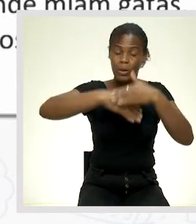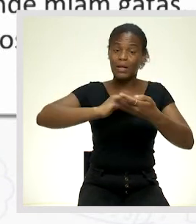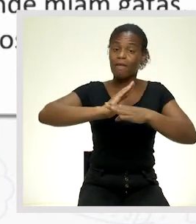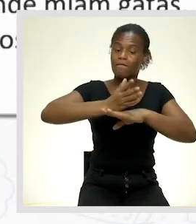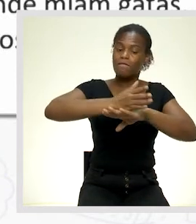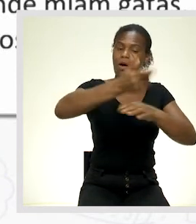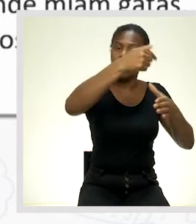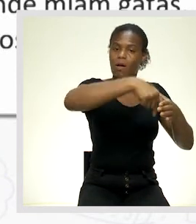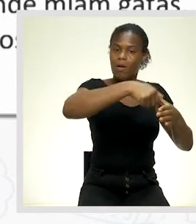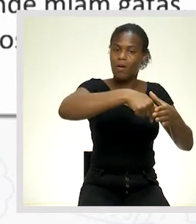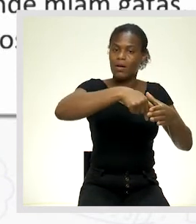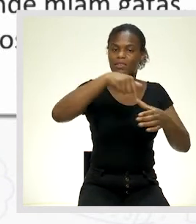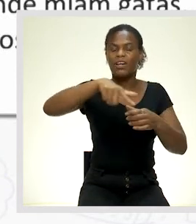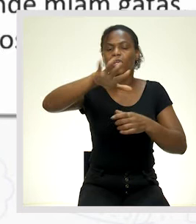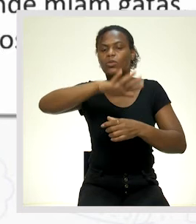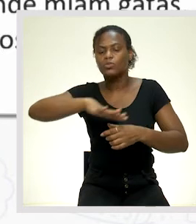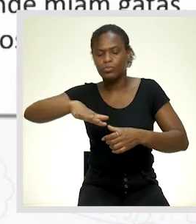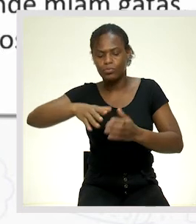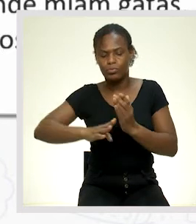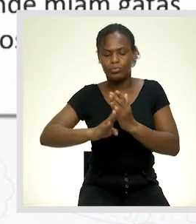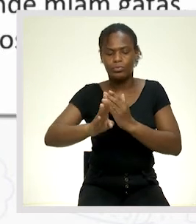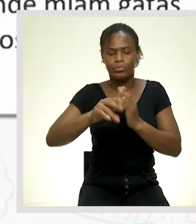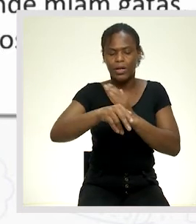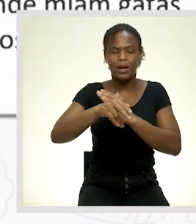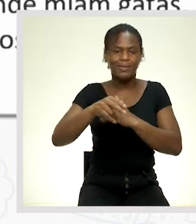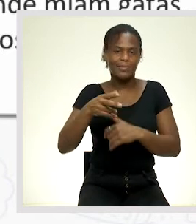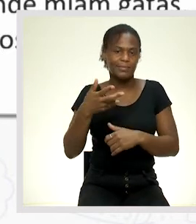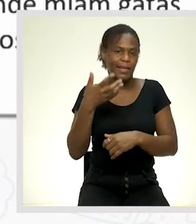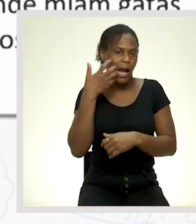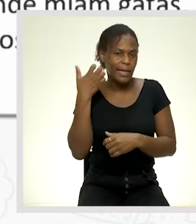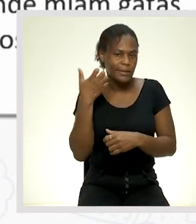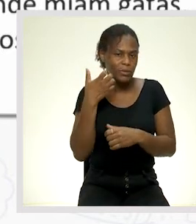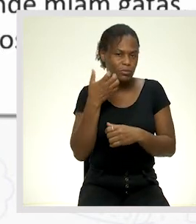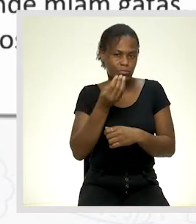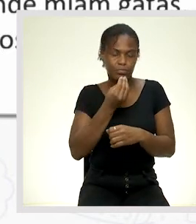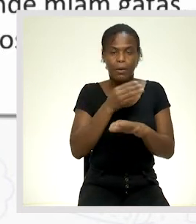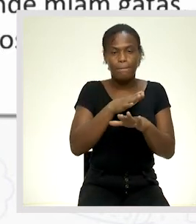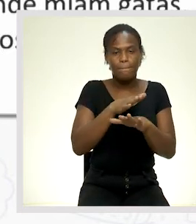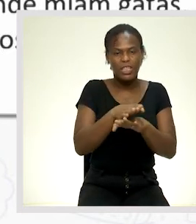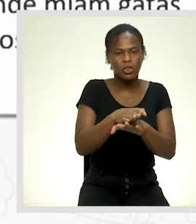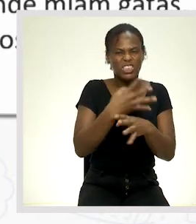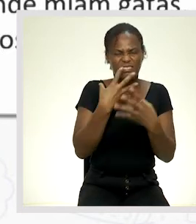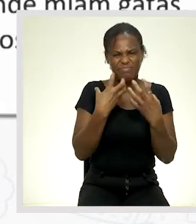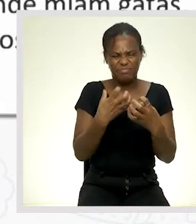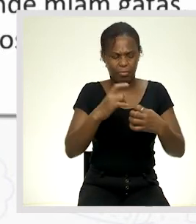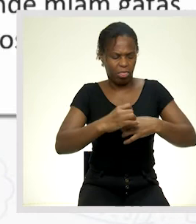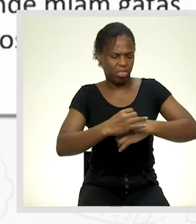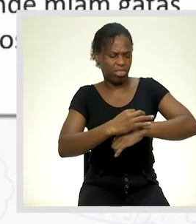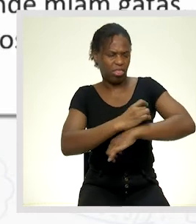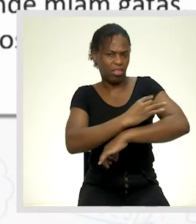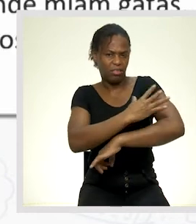fragatas, e apinham-se num bairro onde miam gatas, e o peixe podre gera os focos de